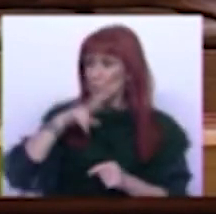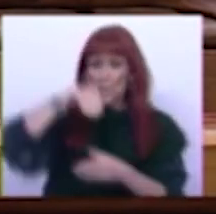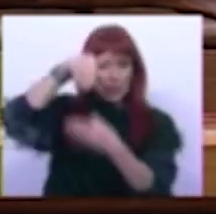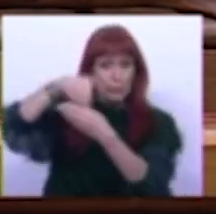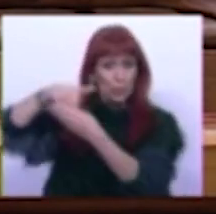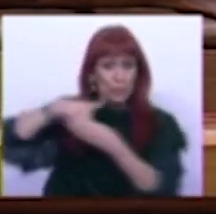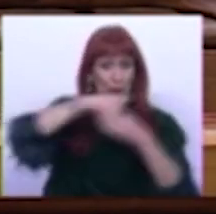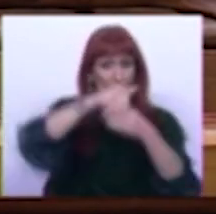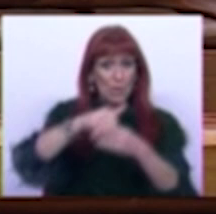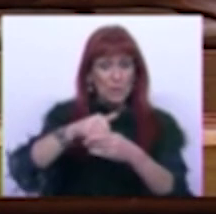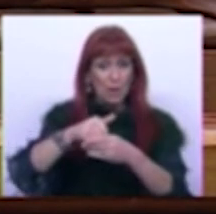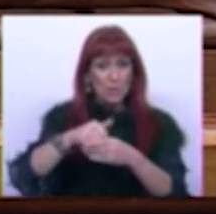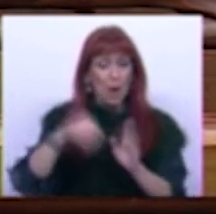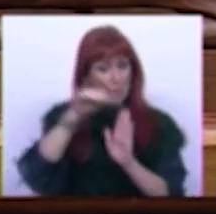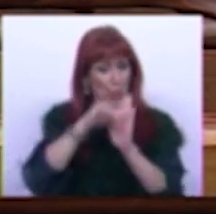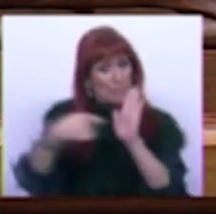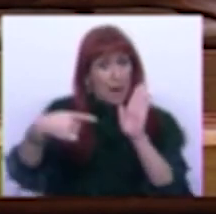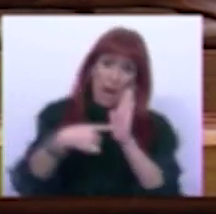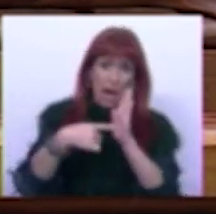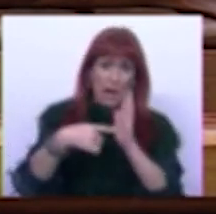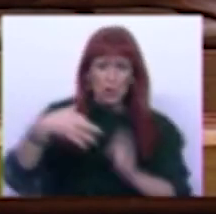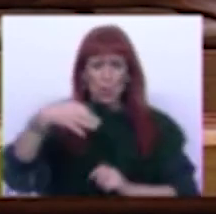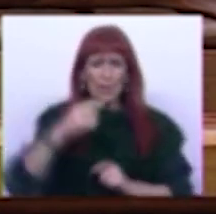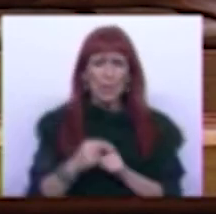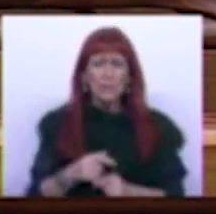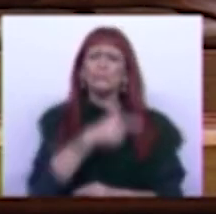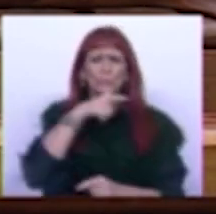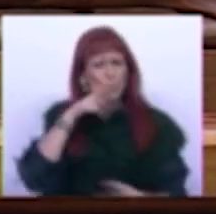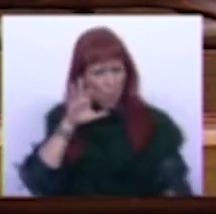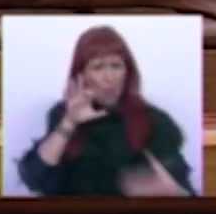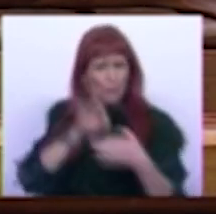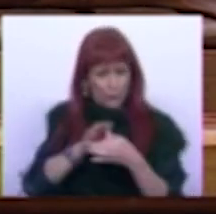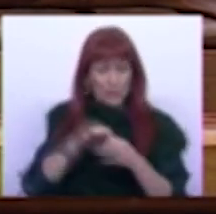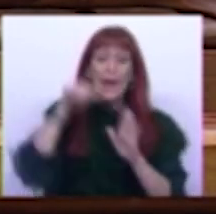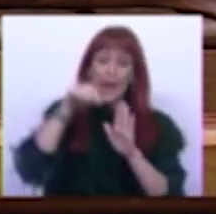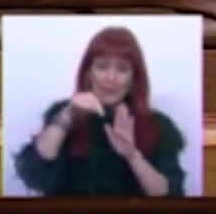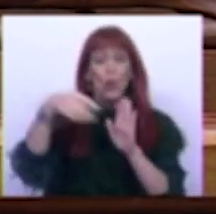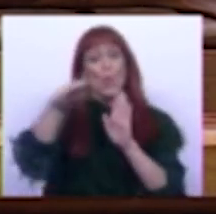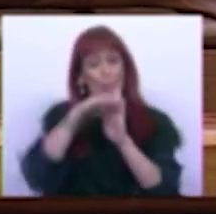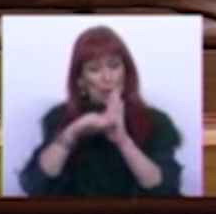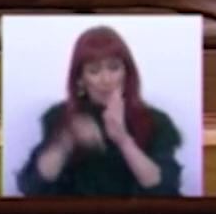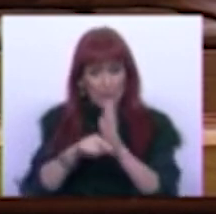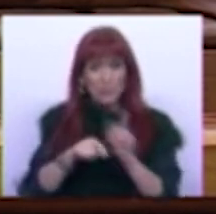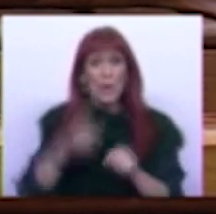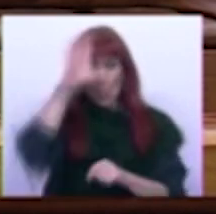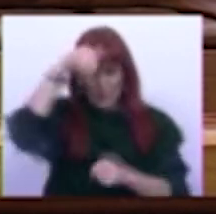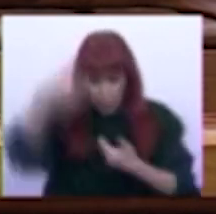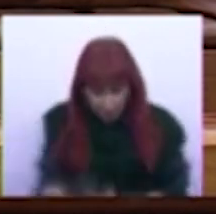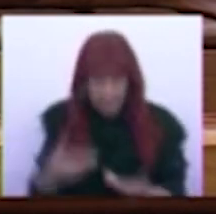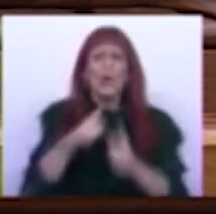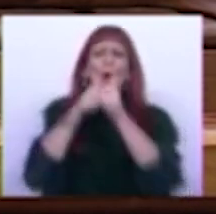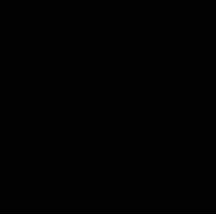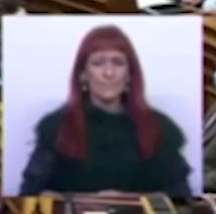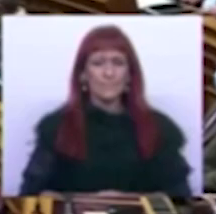votaram. Foi com esse programa que o Partido Socialista se comprometeu. E será este o programa que este governo irá